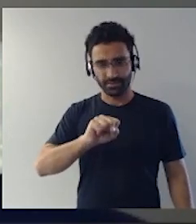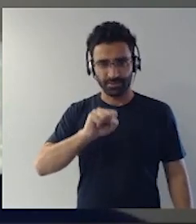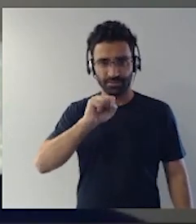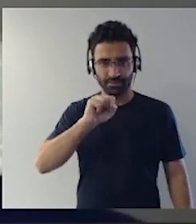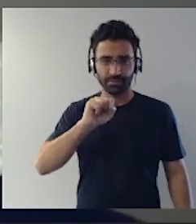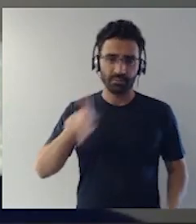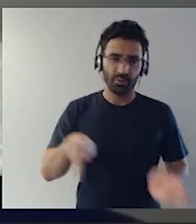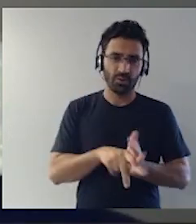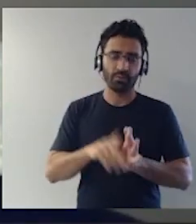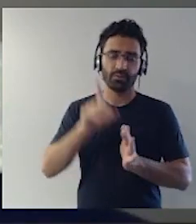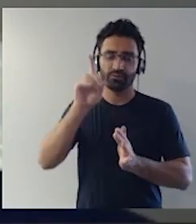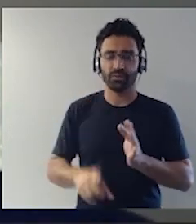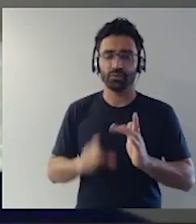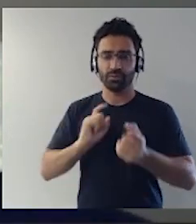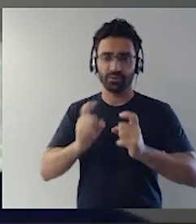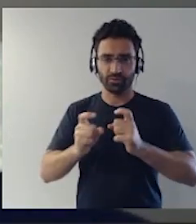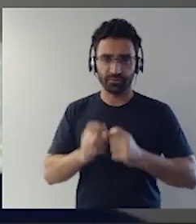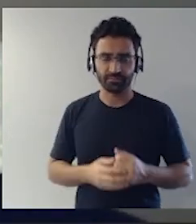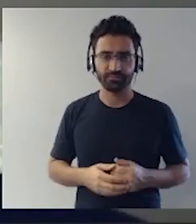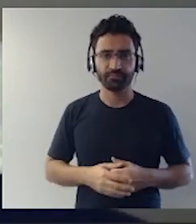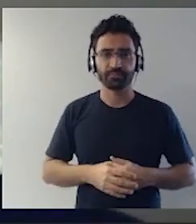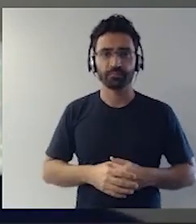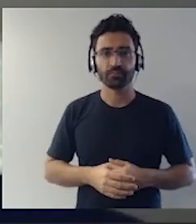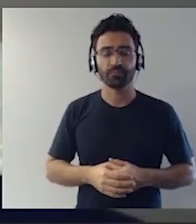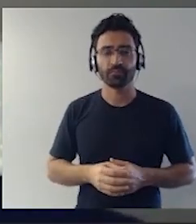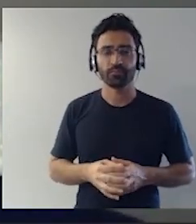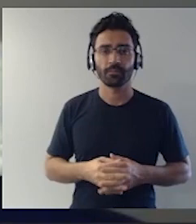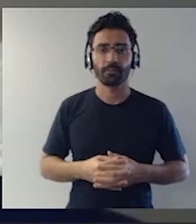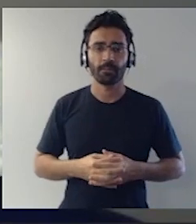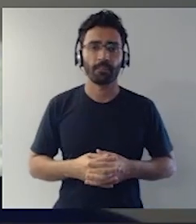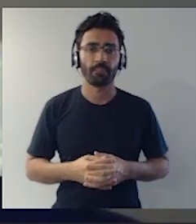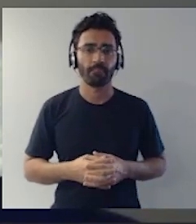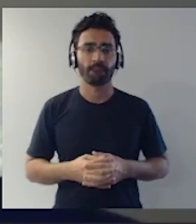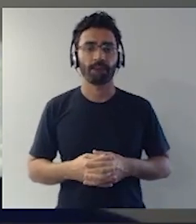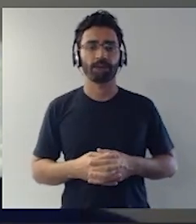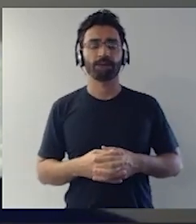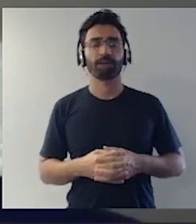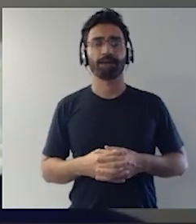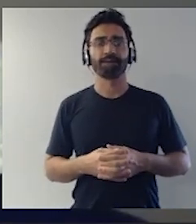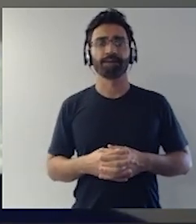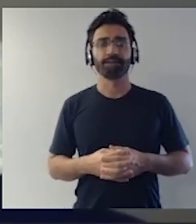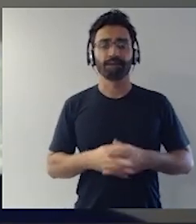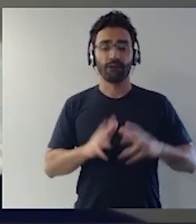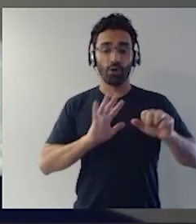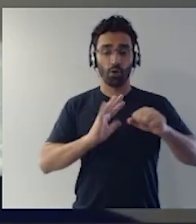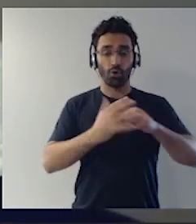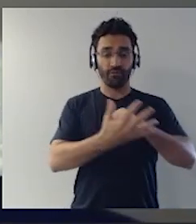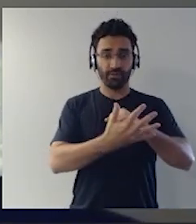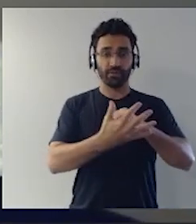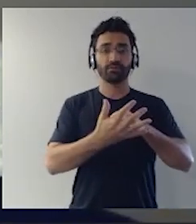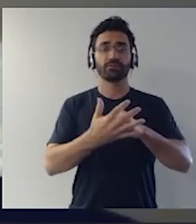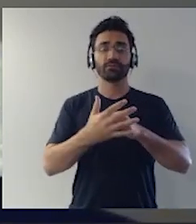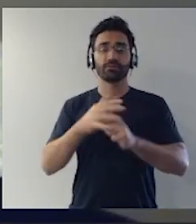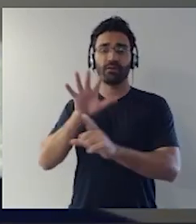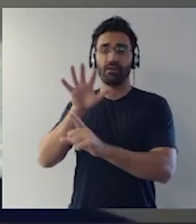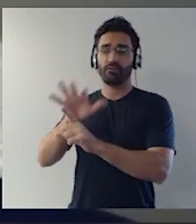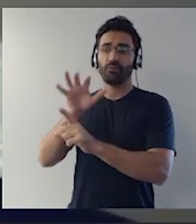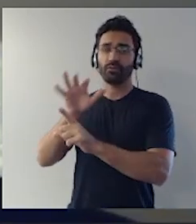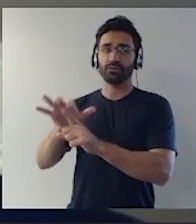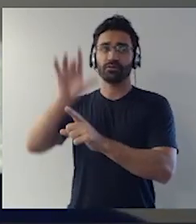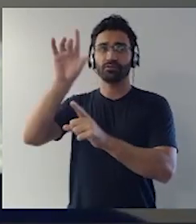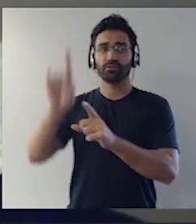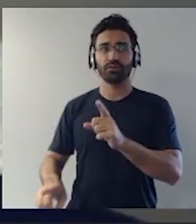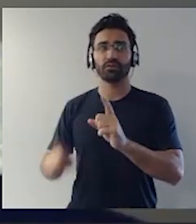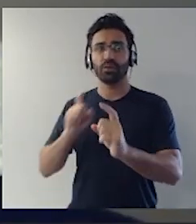administrativo. Nesse sentido, eu vejo que os impactos da Covid-19, do coronavírus, no direito